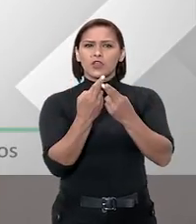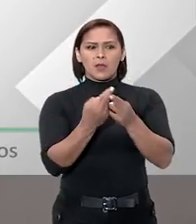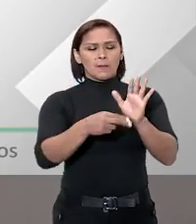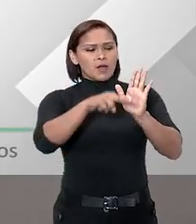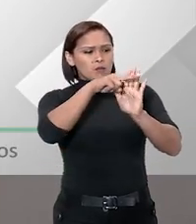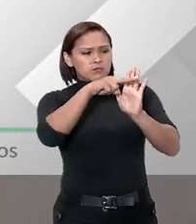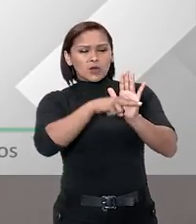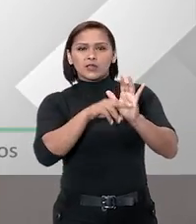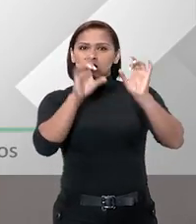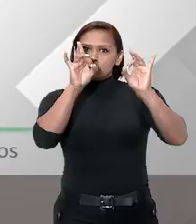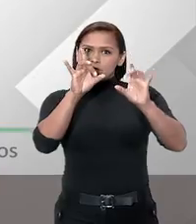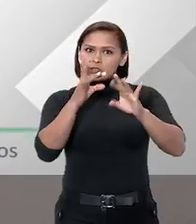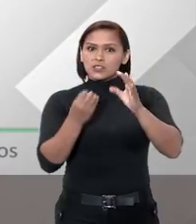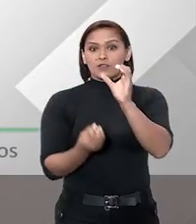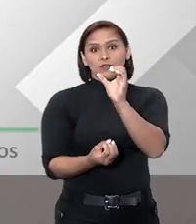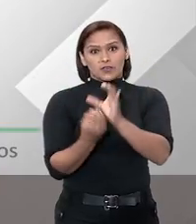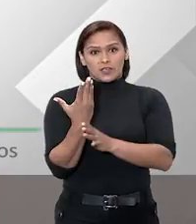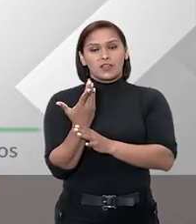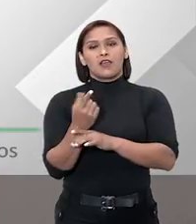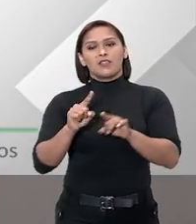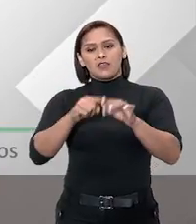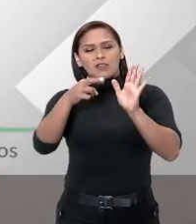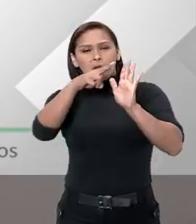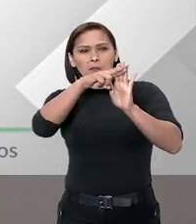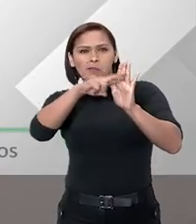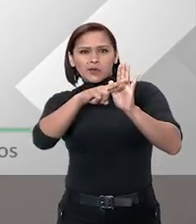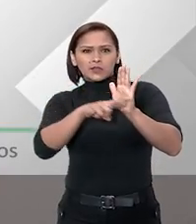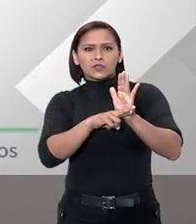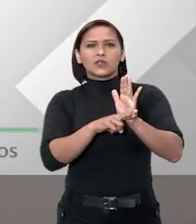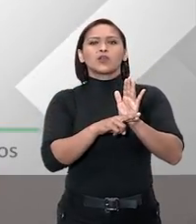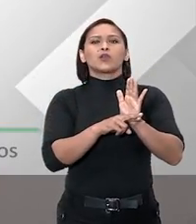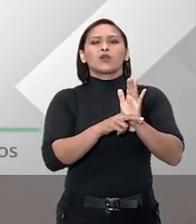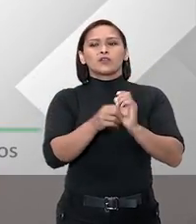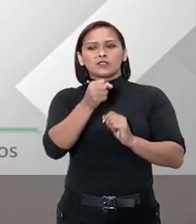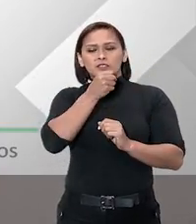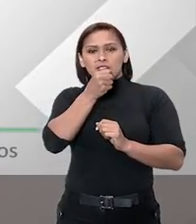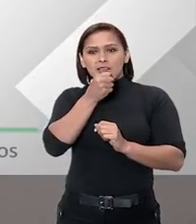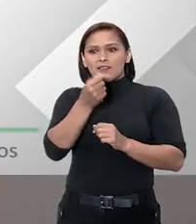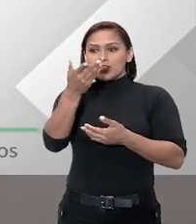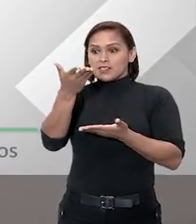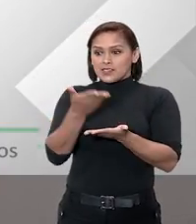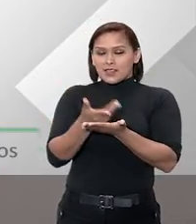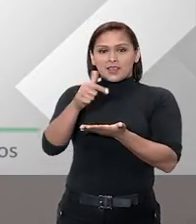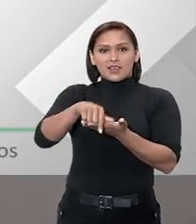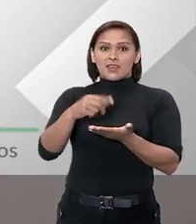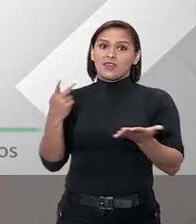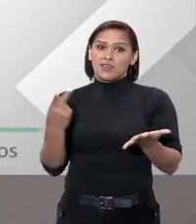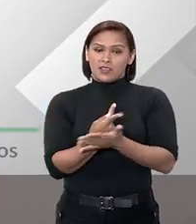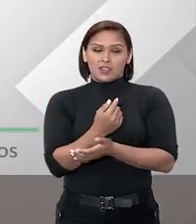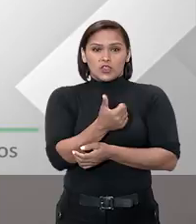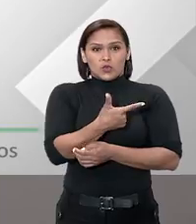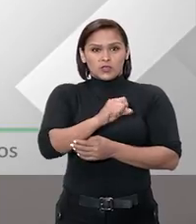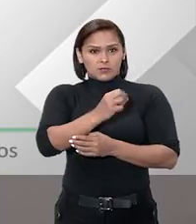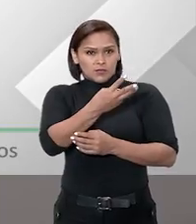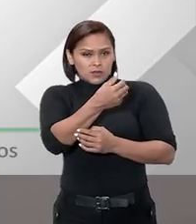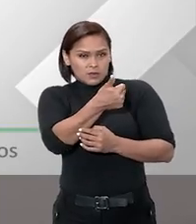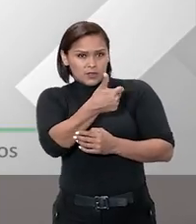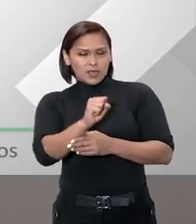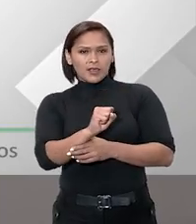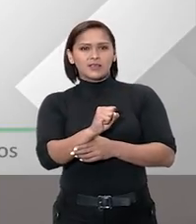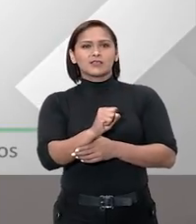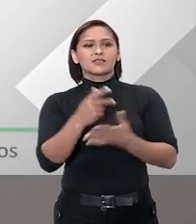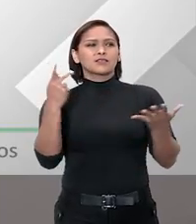protocolo específico que foi criado, então, o Protocolo Brasileiro de Entrevista Forense, que, por sua vez, em 2010,